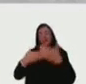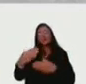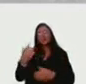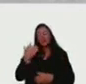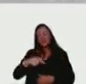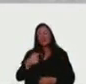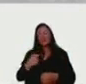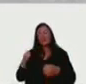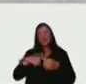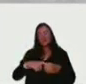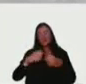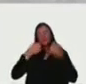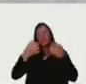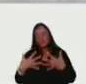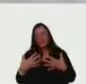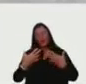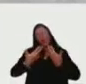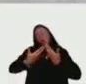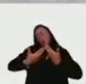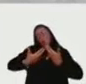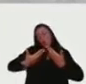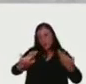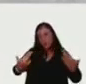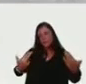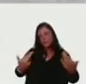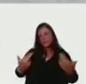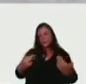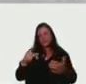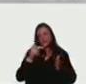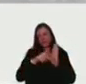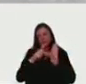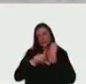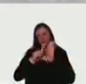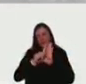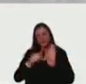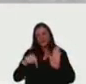defendendo as novas, novos projetos de lei que a gente tem nessa casa. Um abraço.